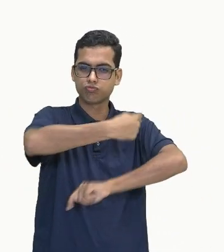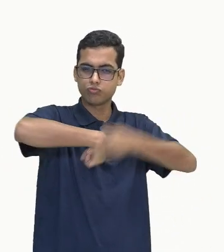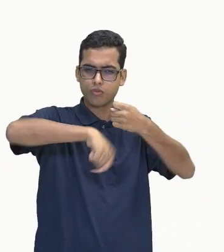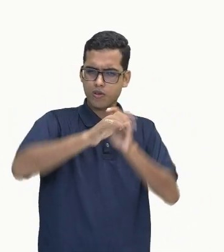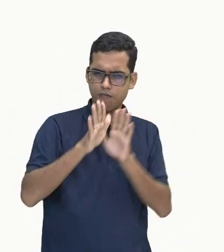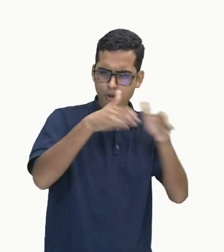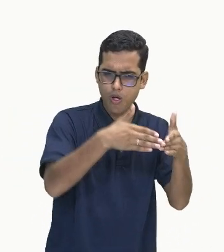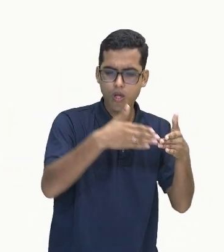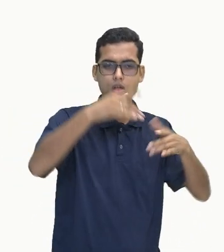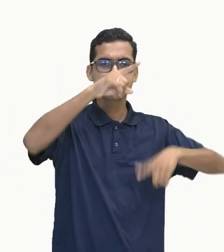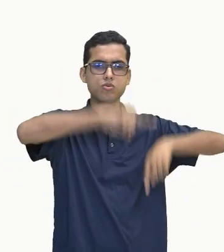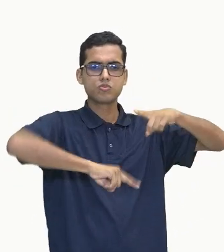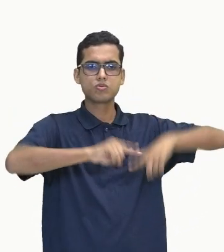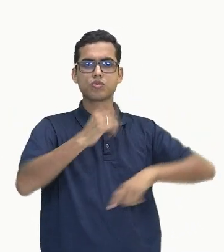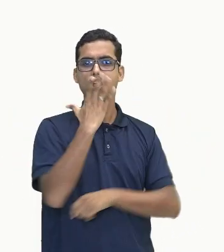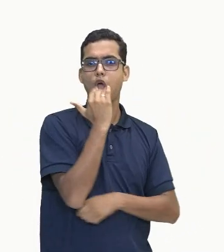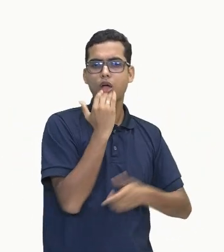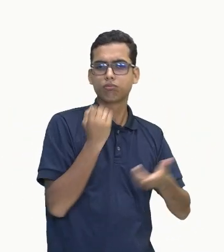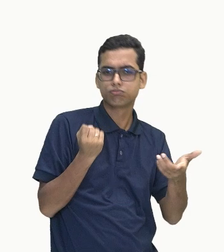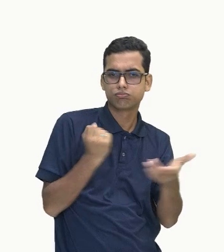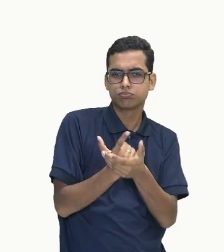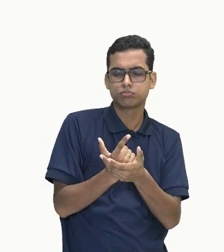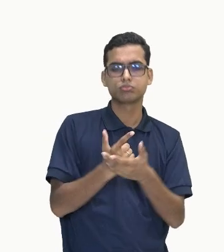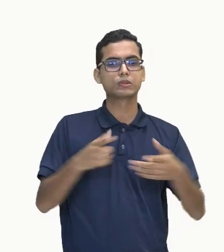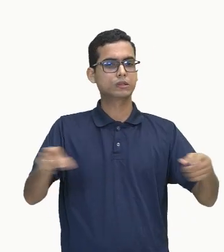produtos alimentícios,